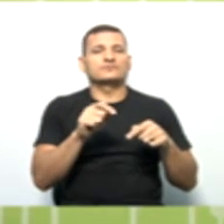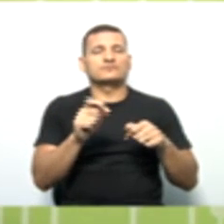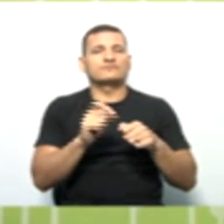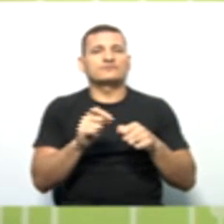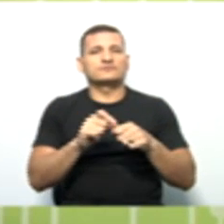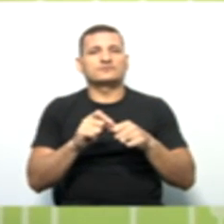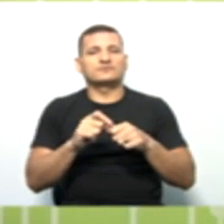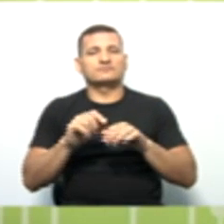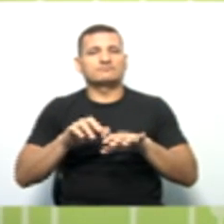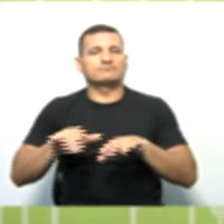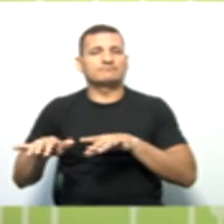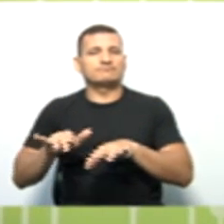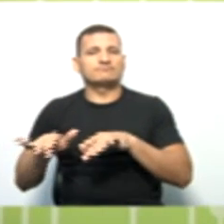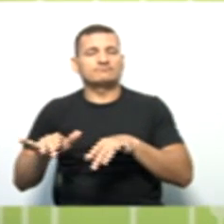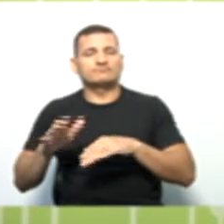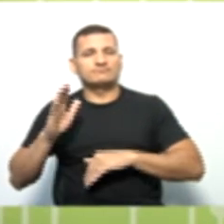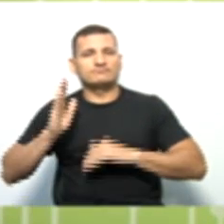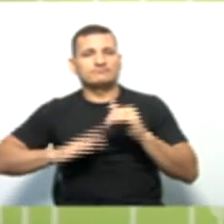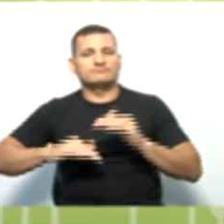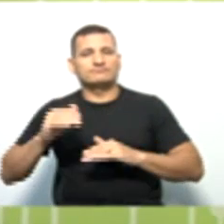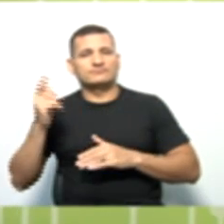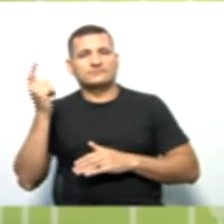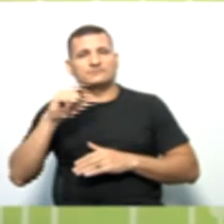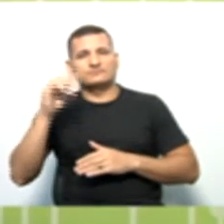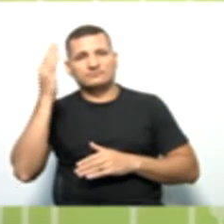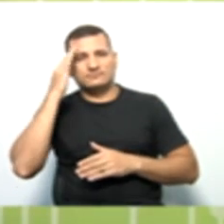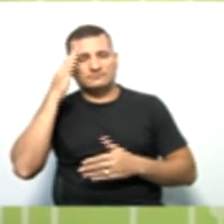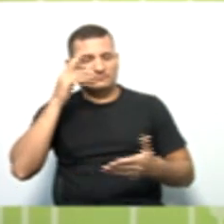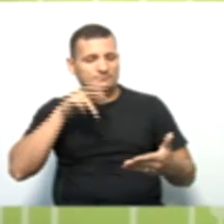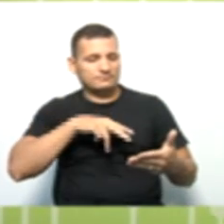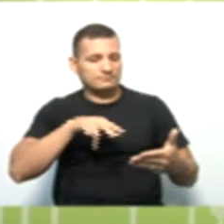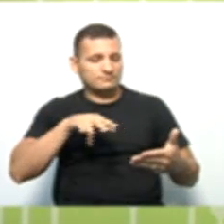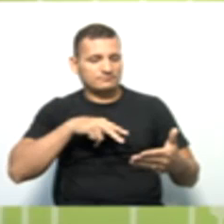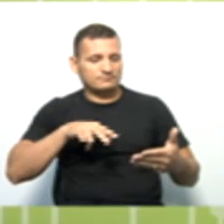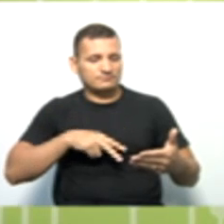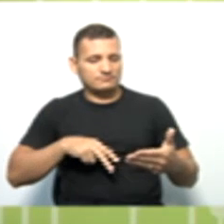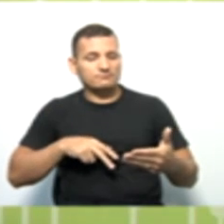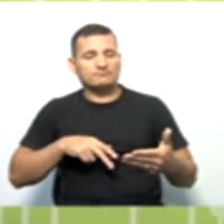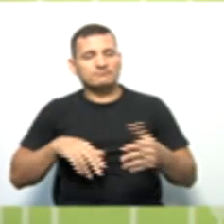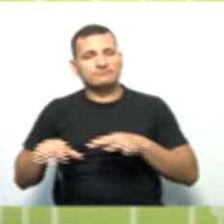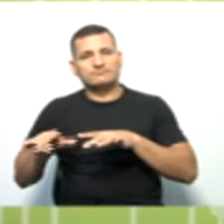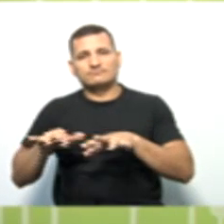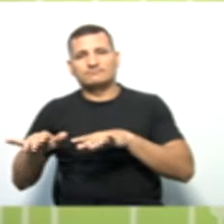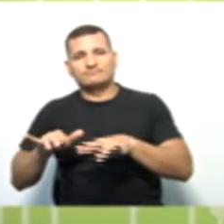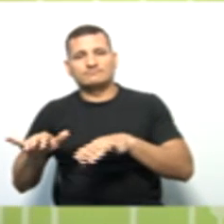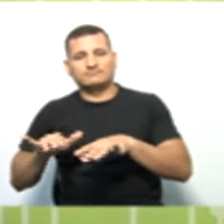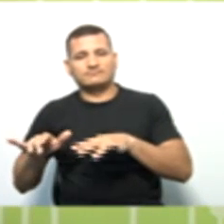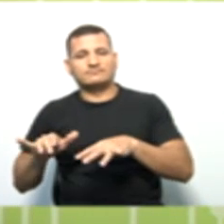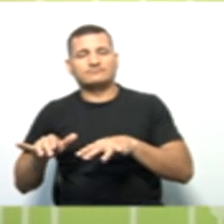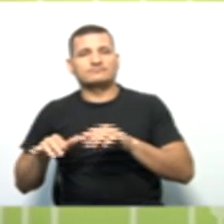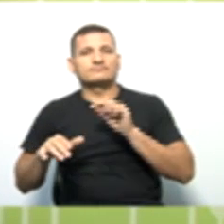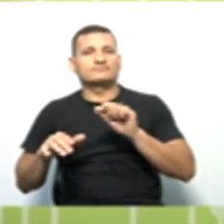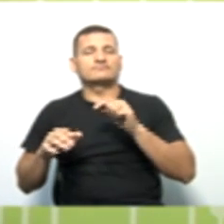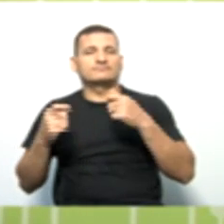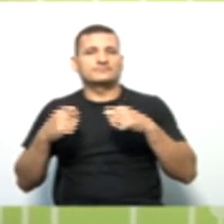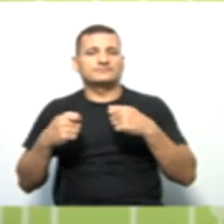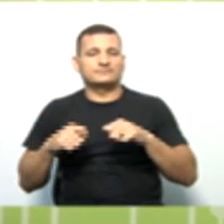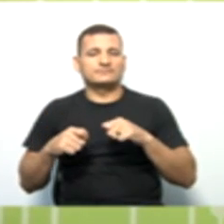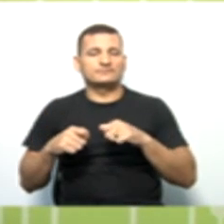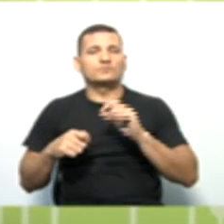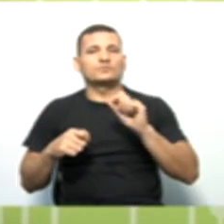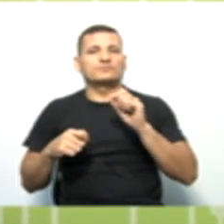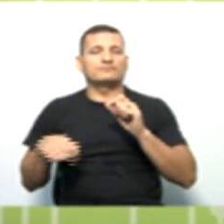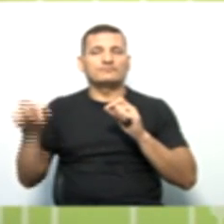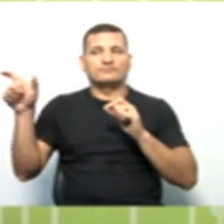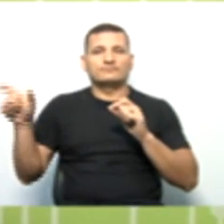tudo aquilo, né? O meu programador consegue entender, só lendo lá o meu projeto, o que eu realmente preciso e o que o meu